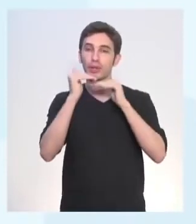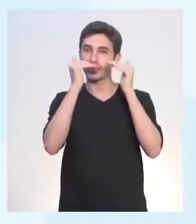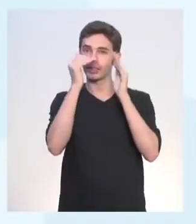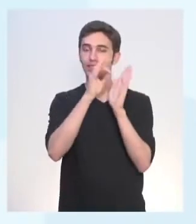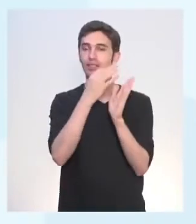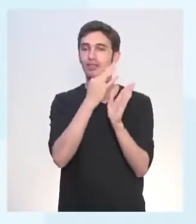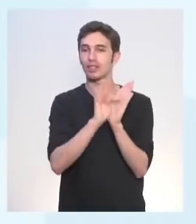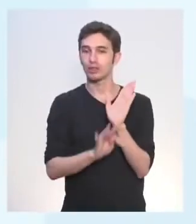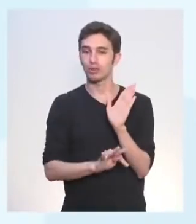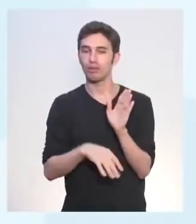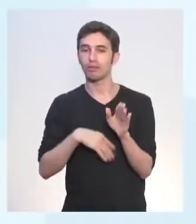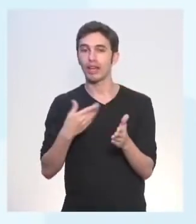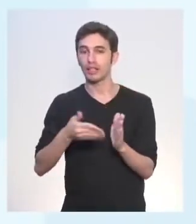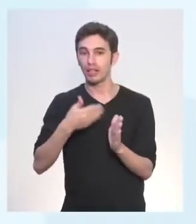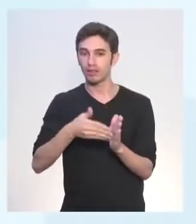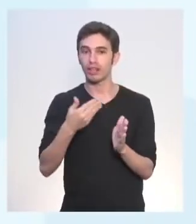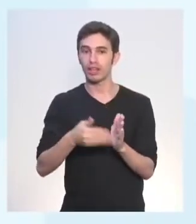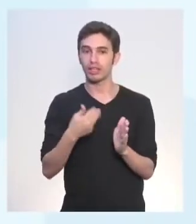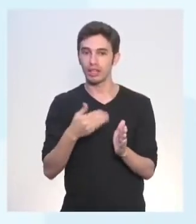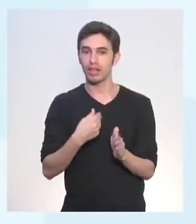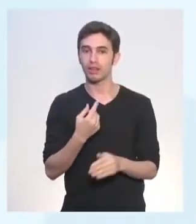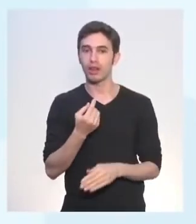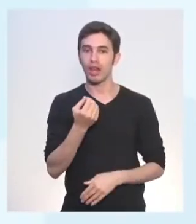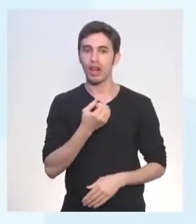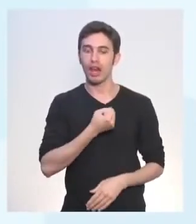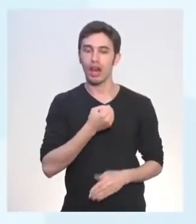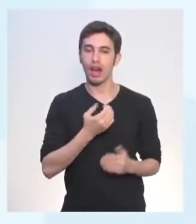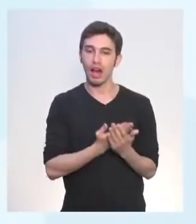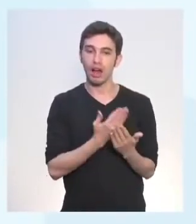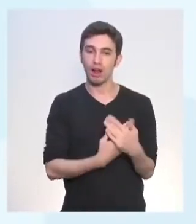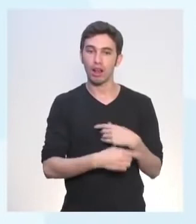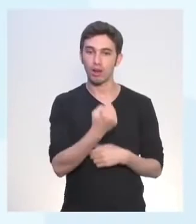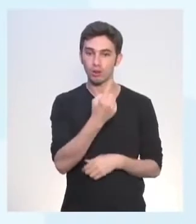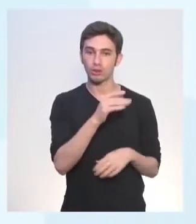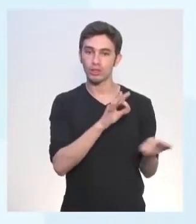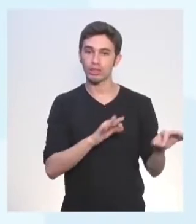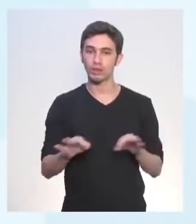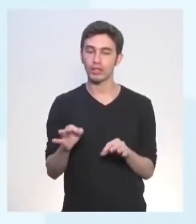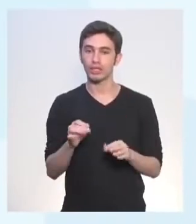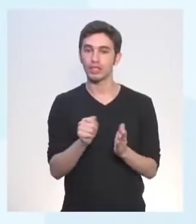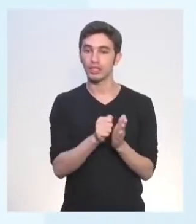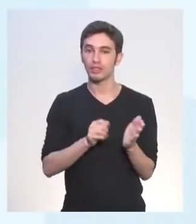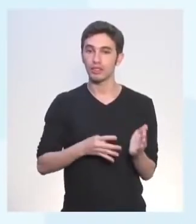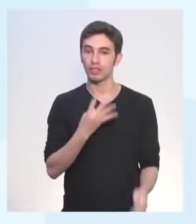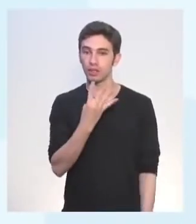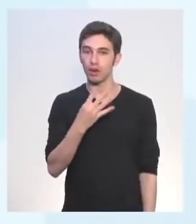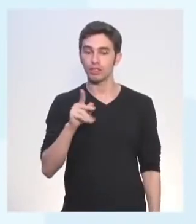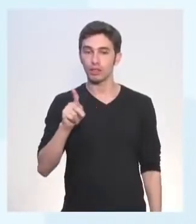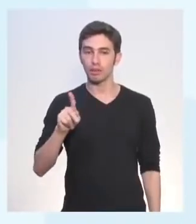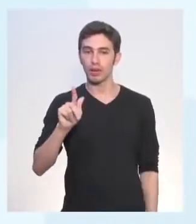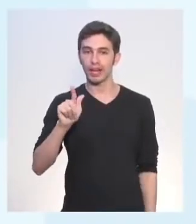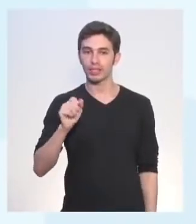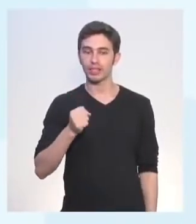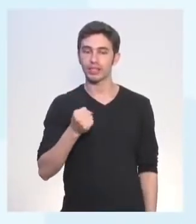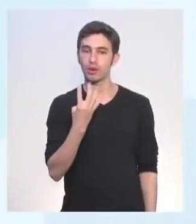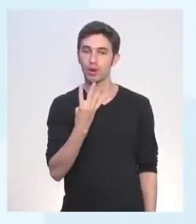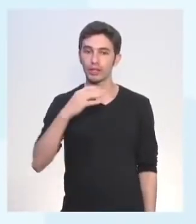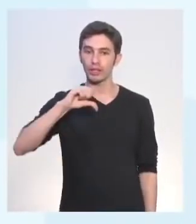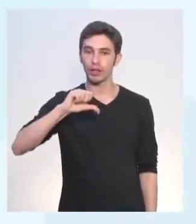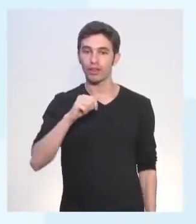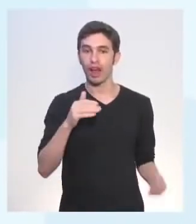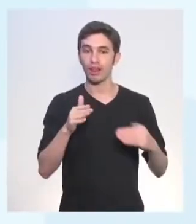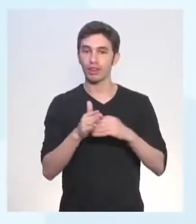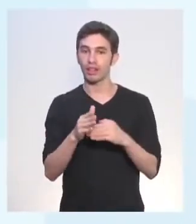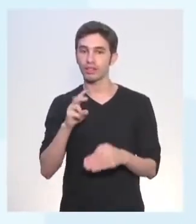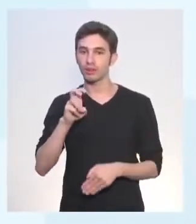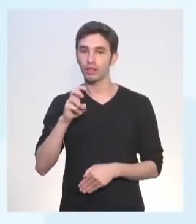vocês abram o caderno, né? É a aula 1 hoje, da sequência de atividade 4, das páginas 49 a 51.